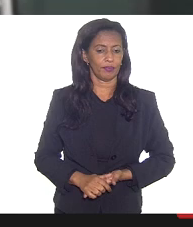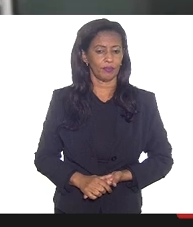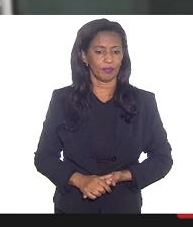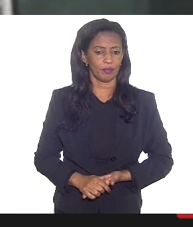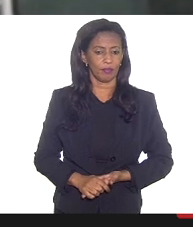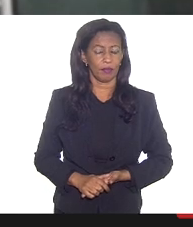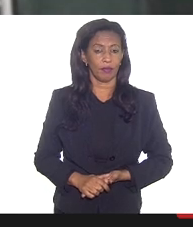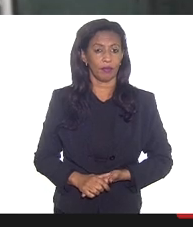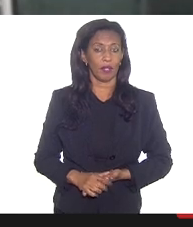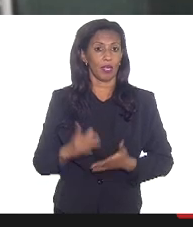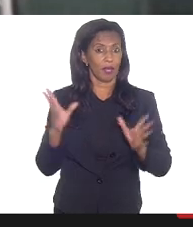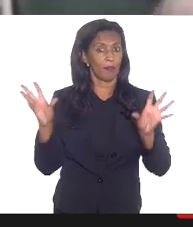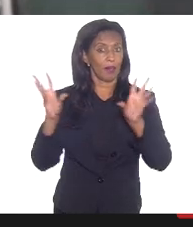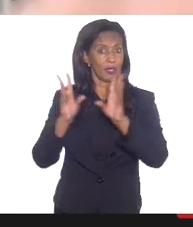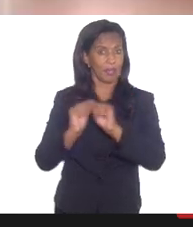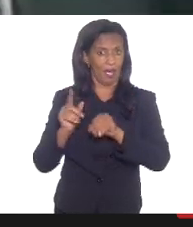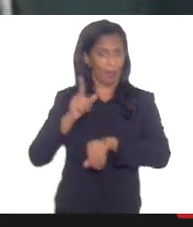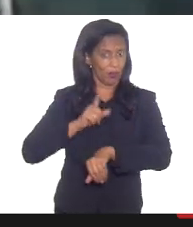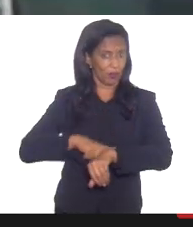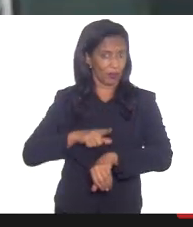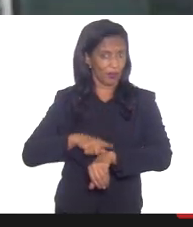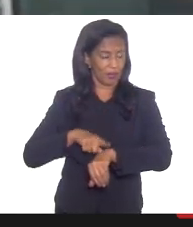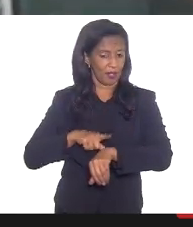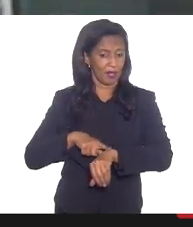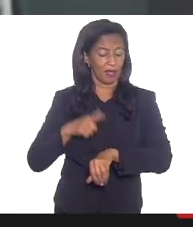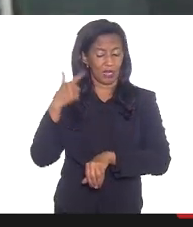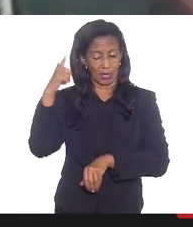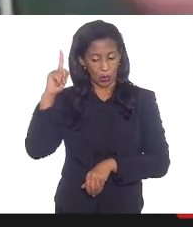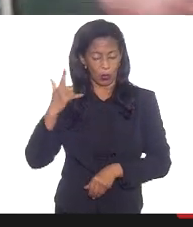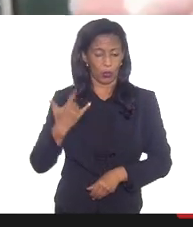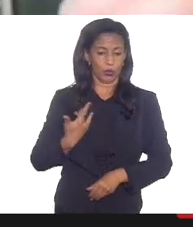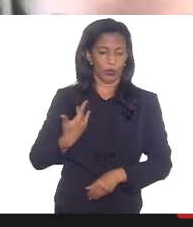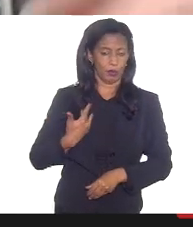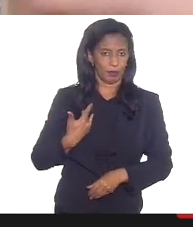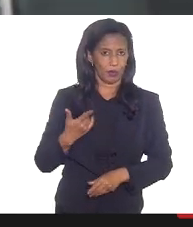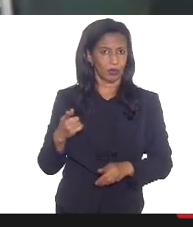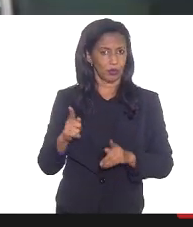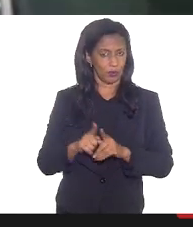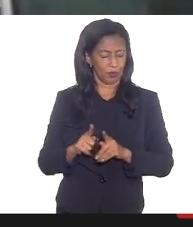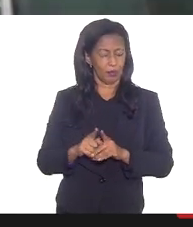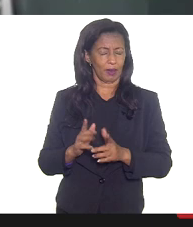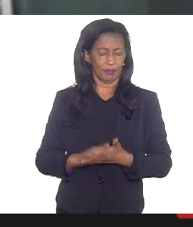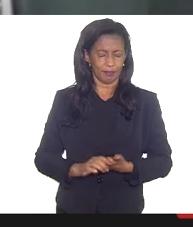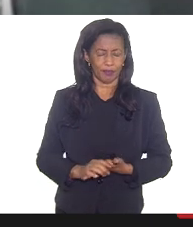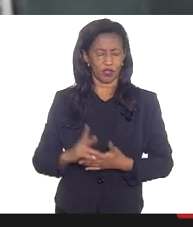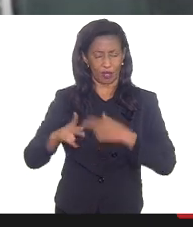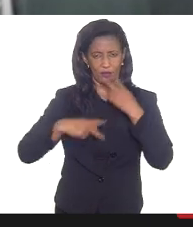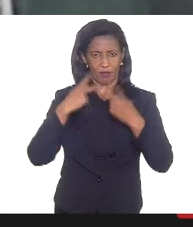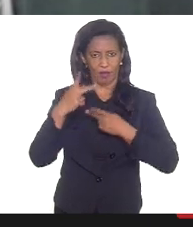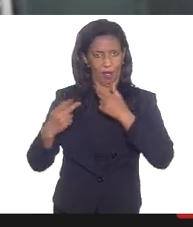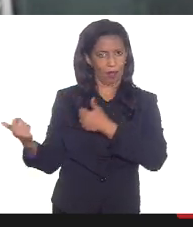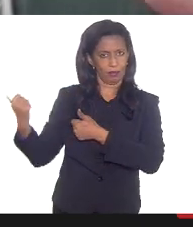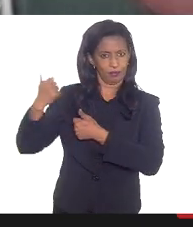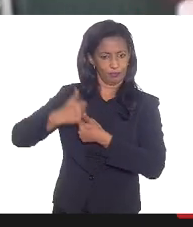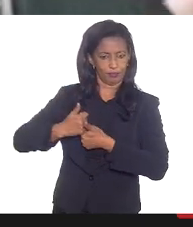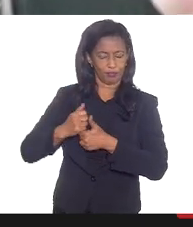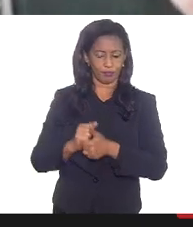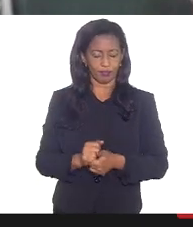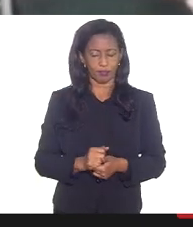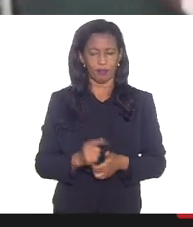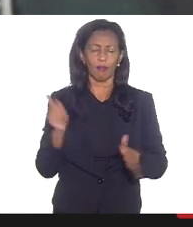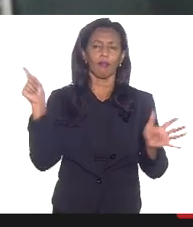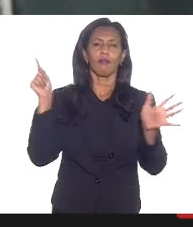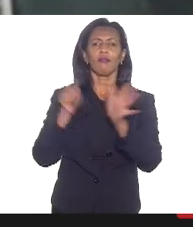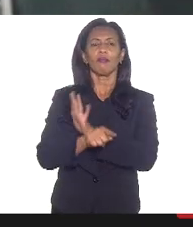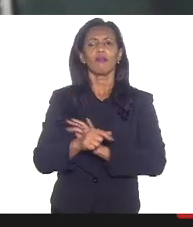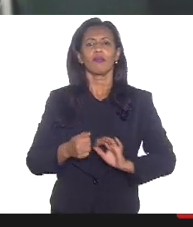para encerrar, porque meu tempo é curto, e tem outros colegas que já me contemplaram e outros já vão falar, a pergunta que eu quero